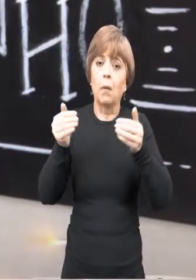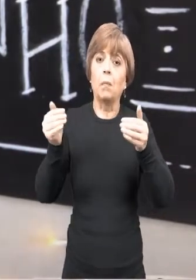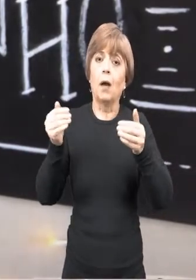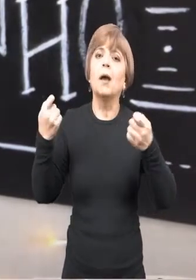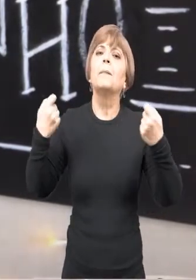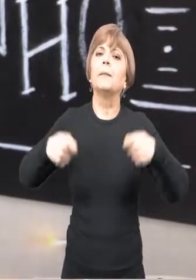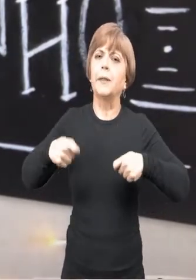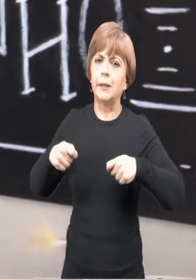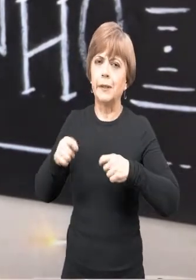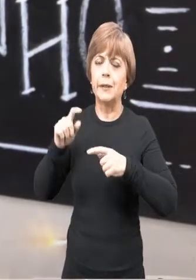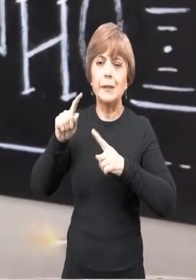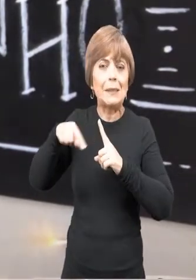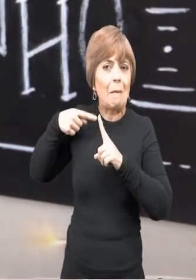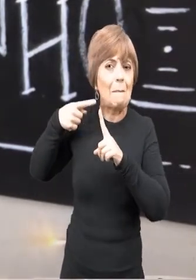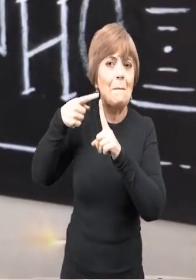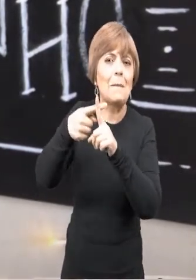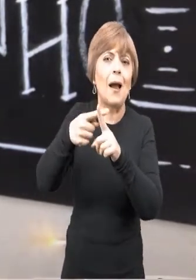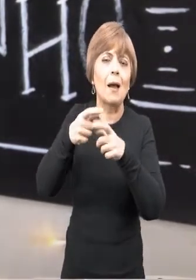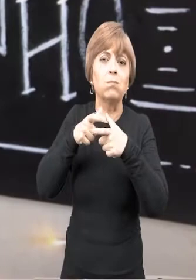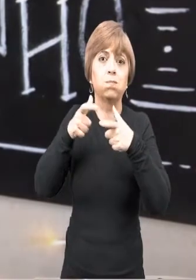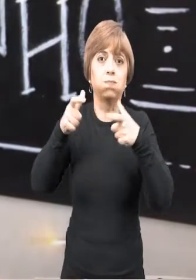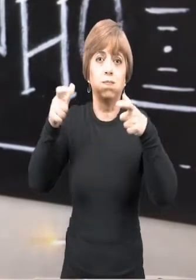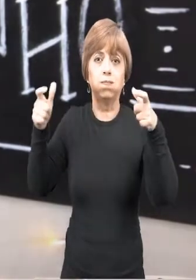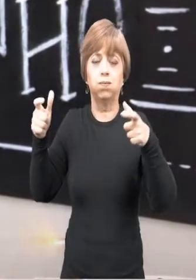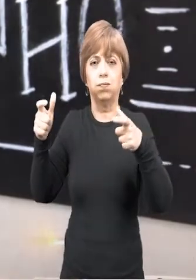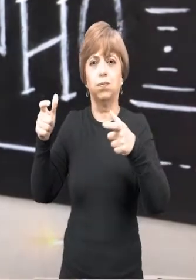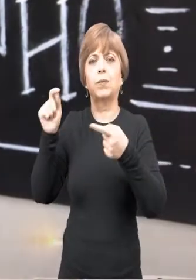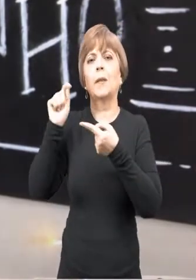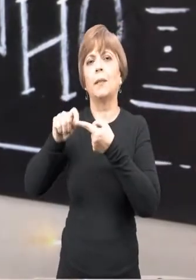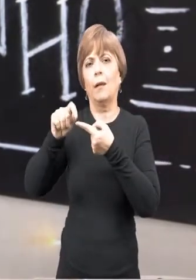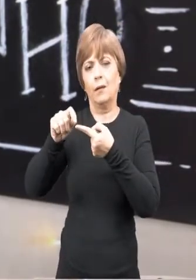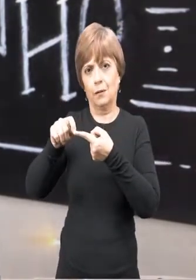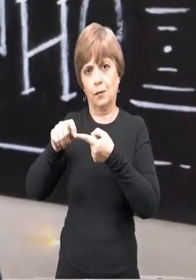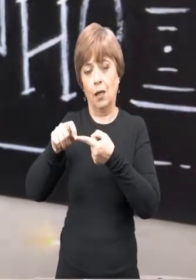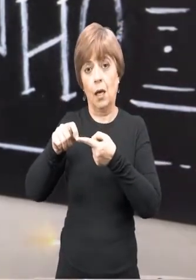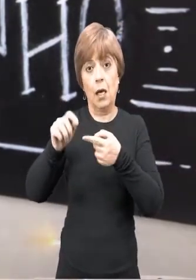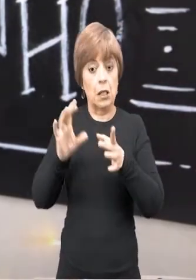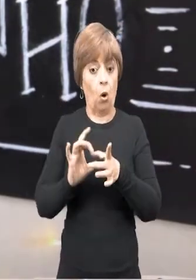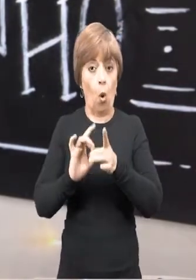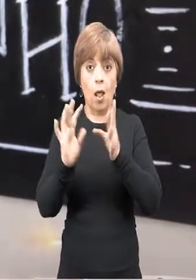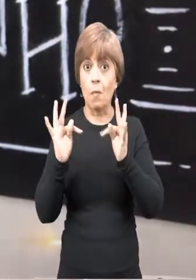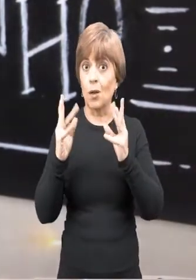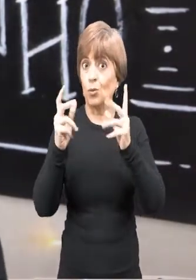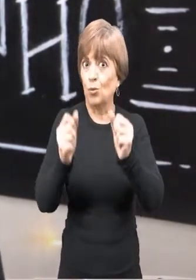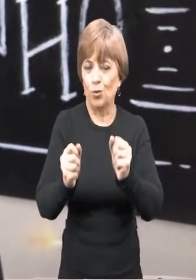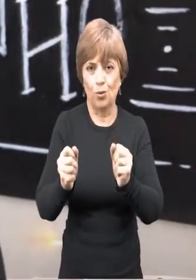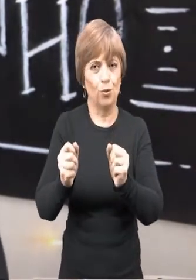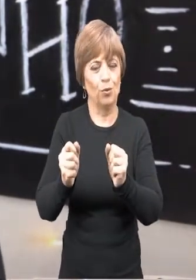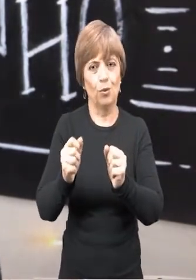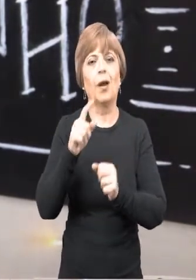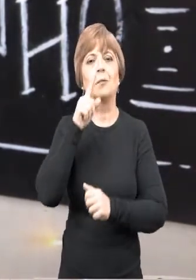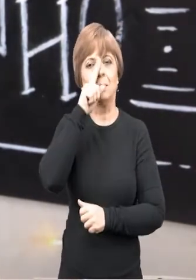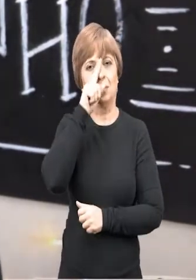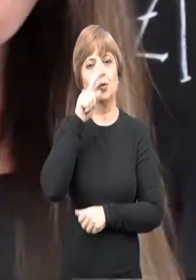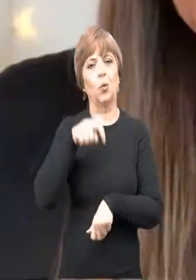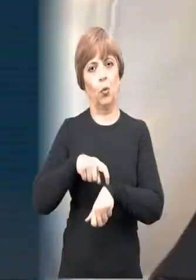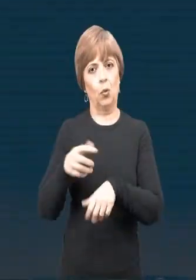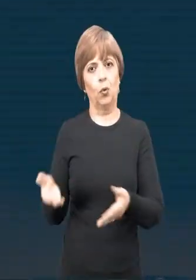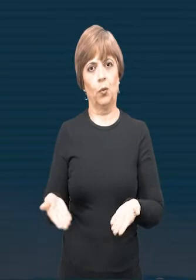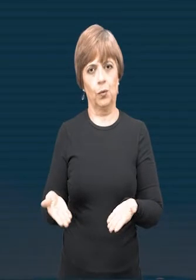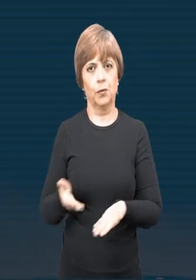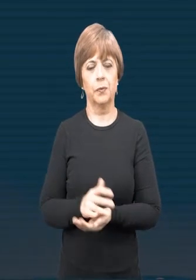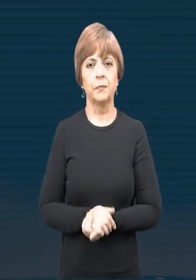chegar a taxas mais fidedignas, seria muito arriscado nesse momento. Então, o Ministério Público vem